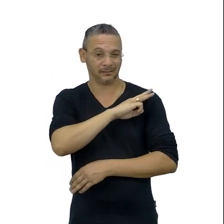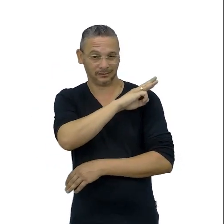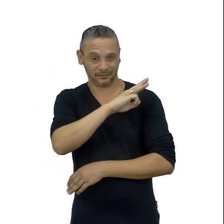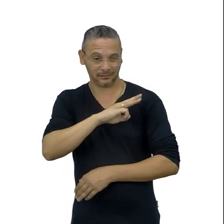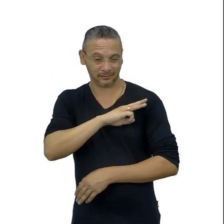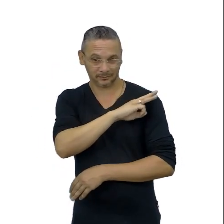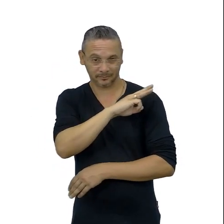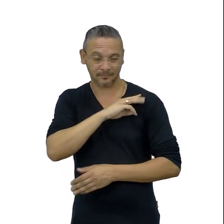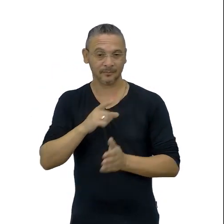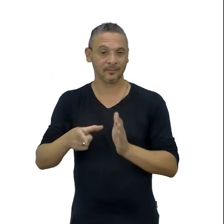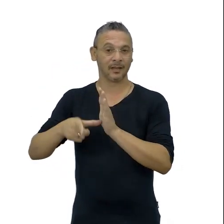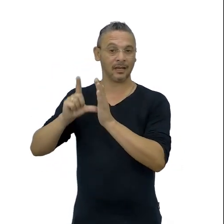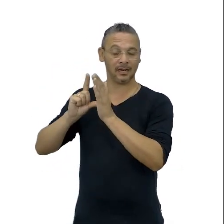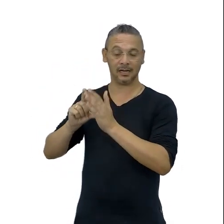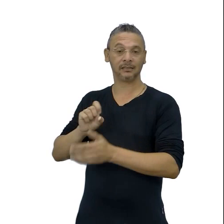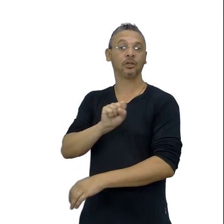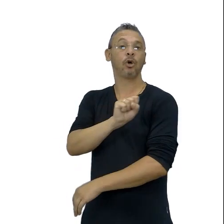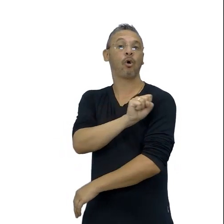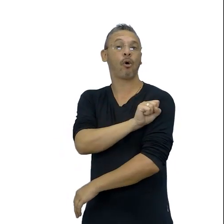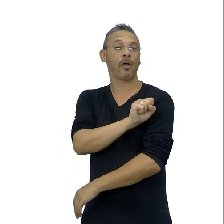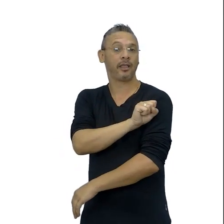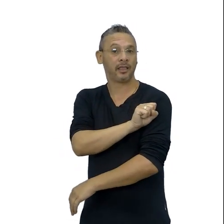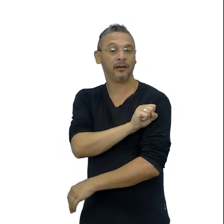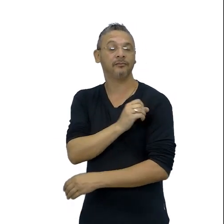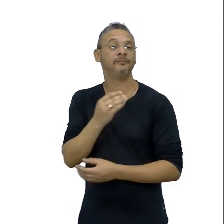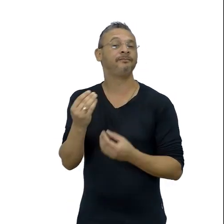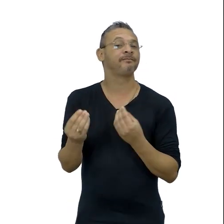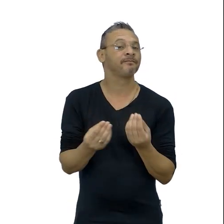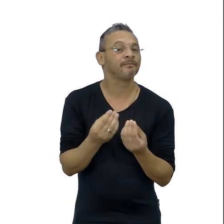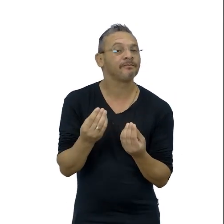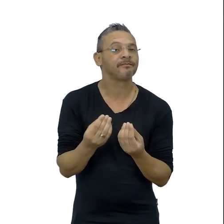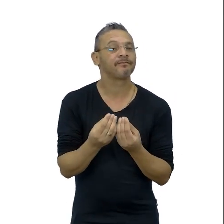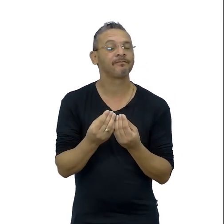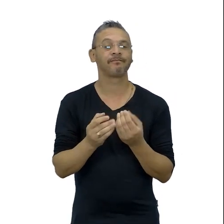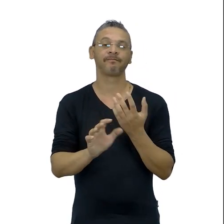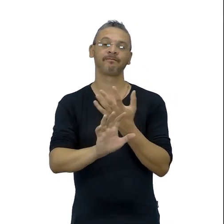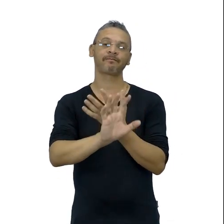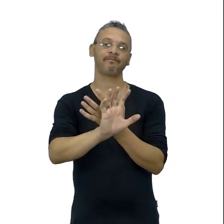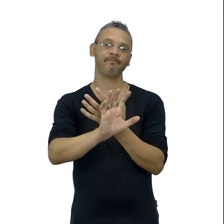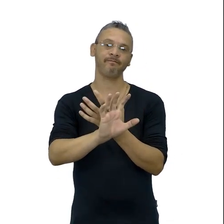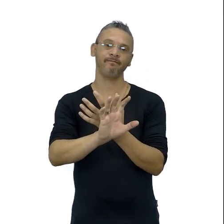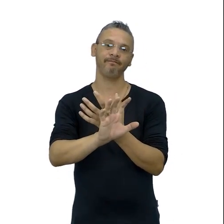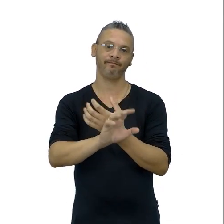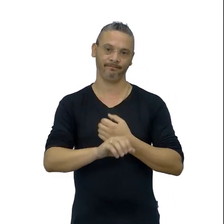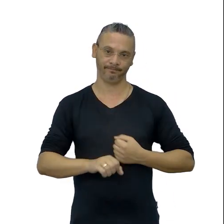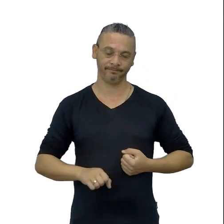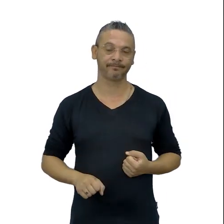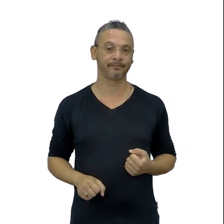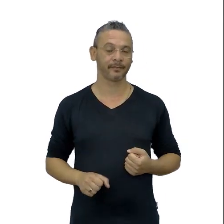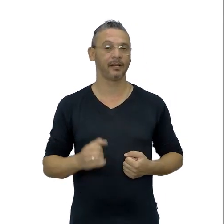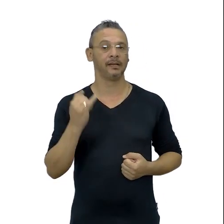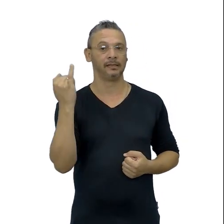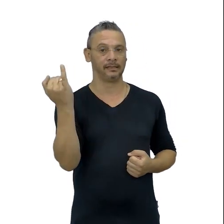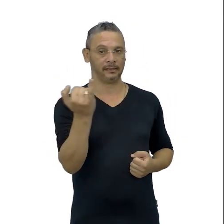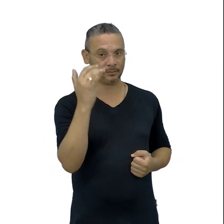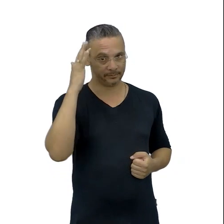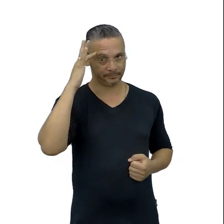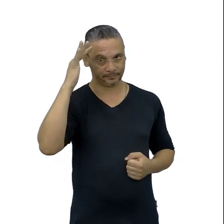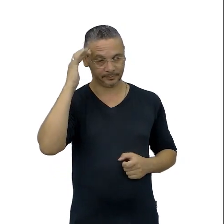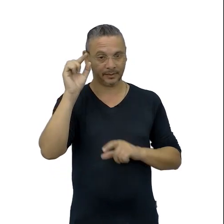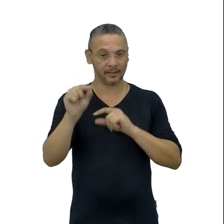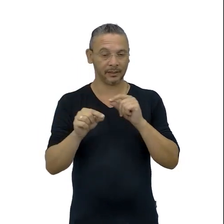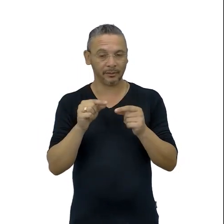eles cursaram o 8º e o 9º ano praticamente ensino remoto. É importante considerar, né,